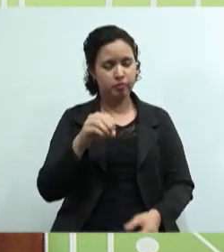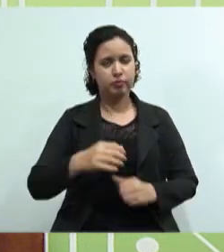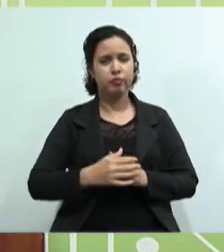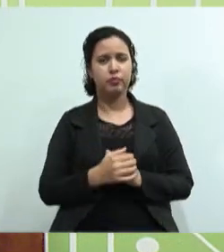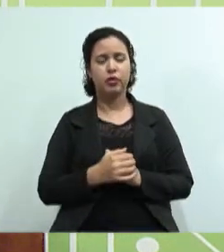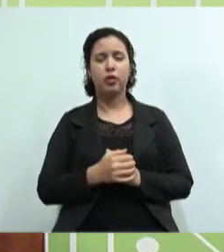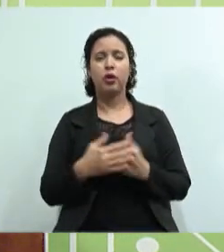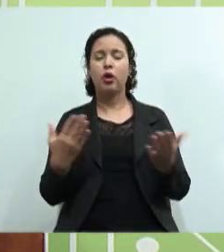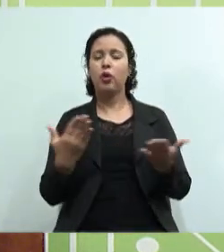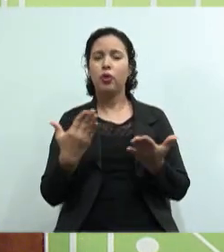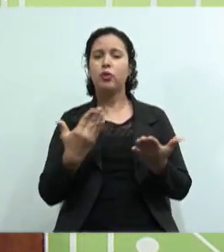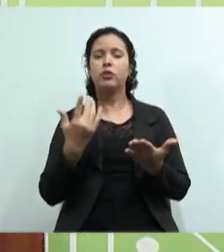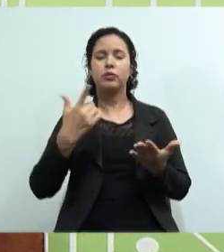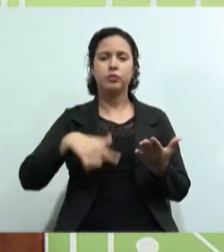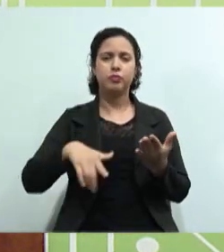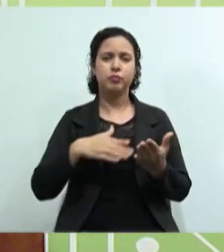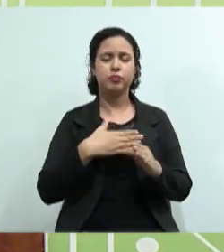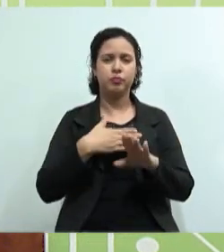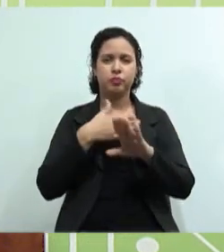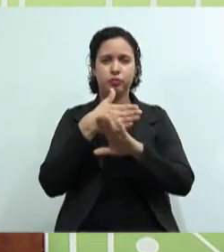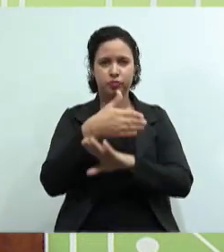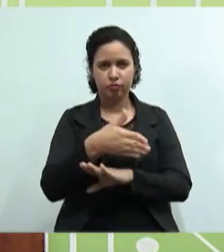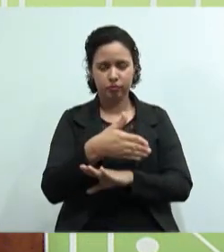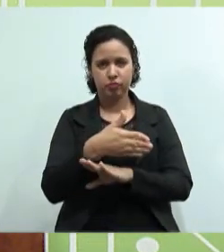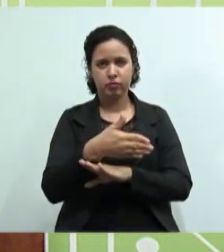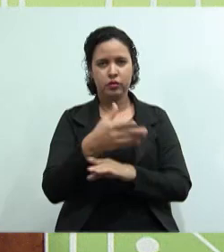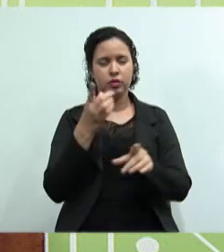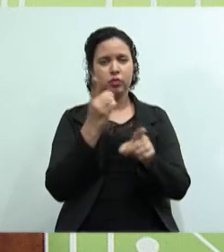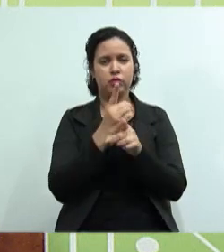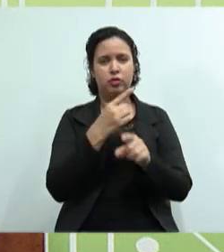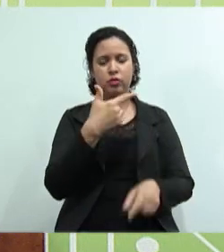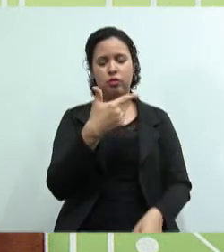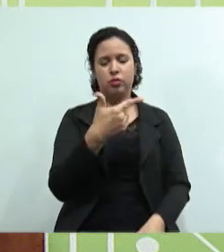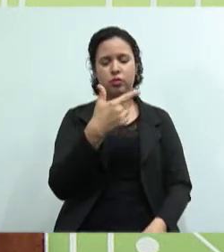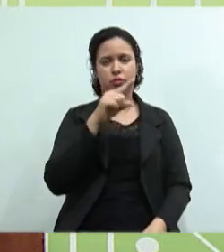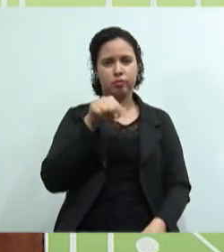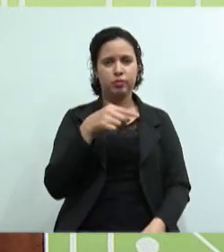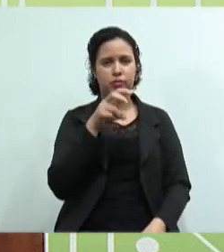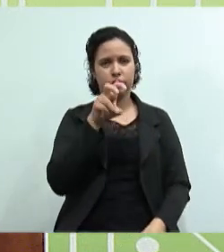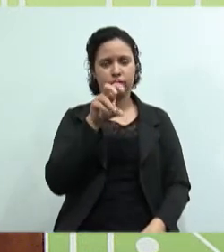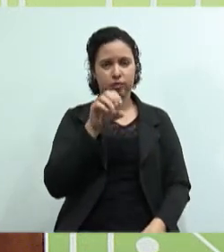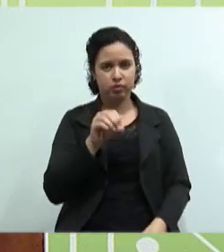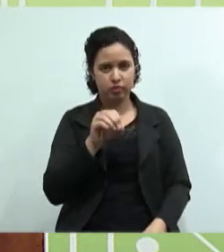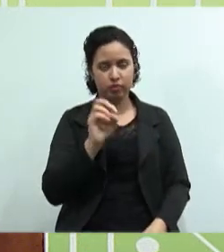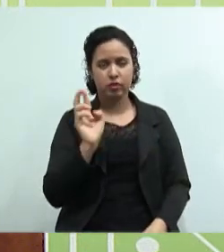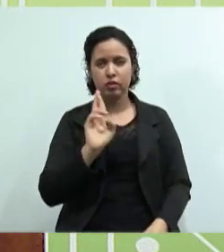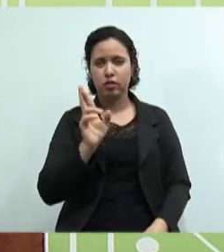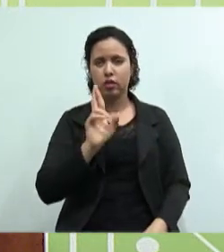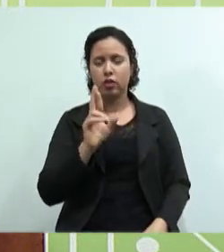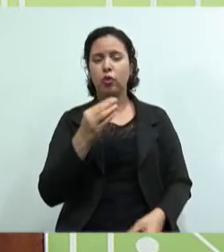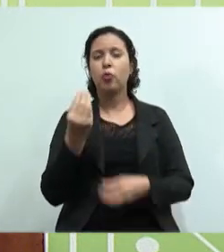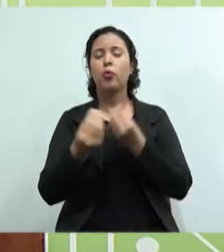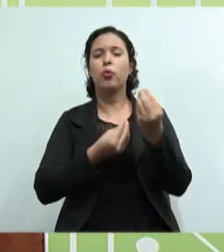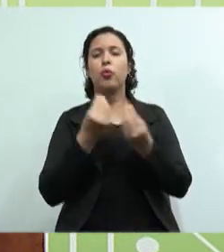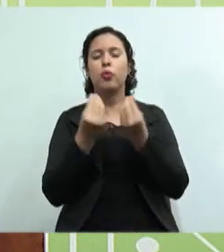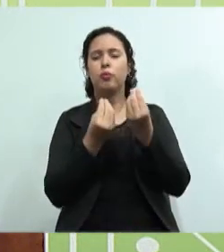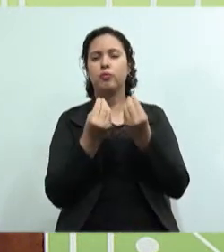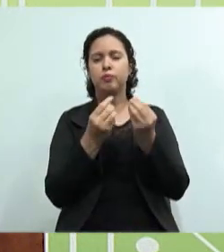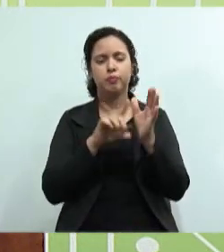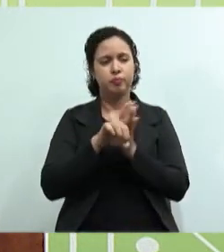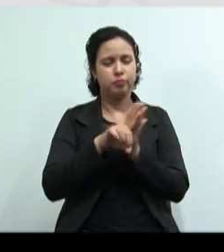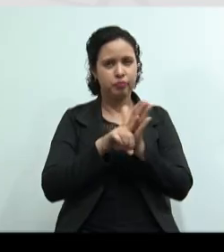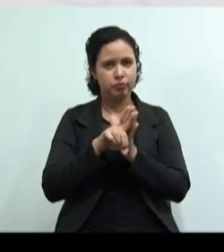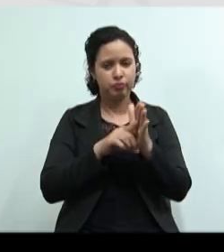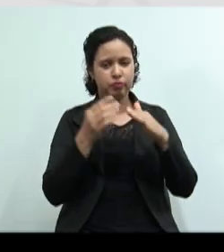comprei o leite condensado, estava a R$2,50. Como que eu vou avaliar o estoque? Então, diz aqui, lá no